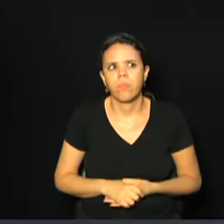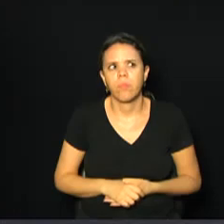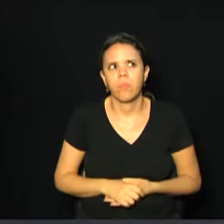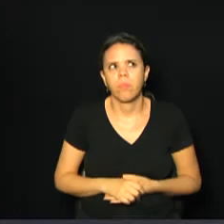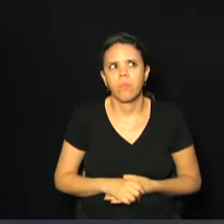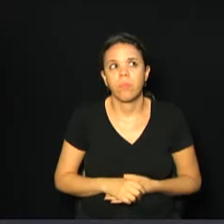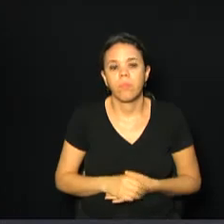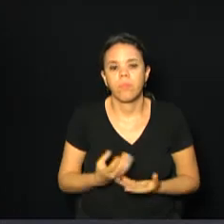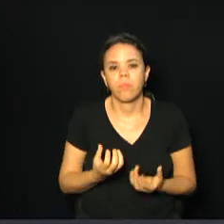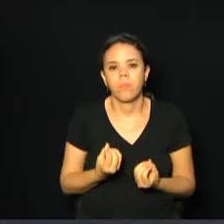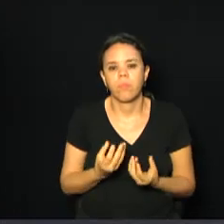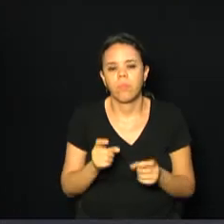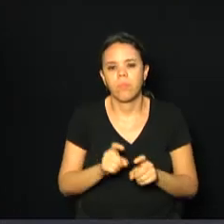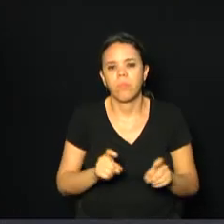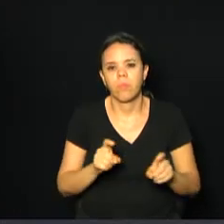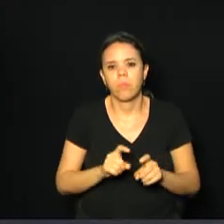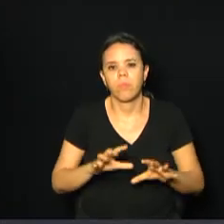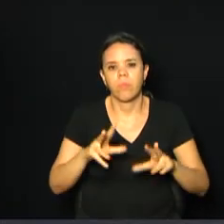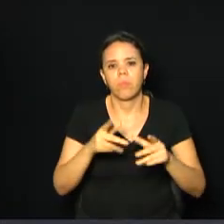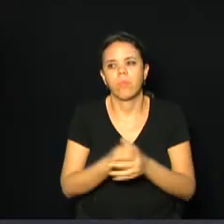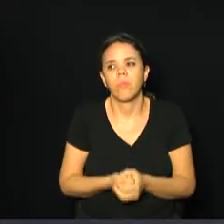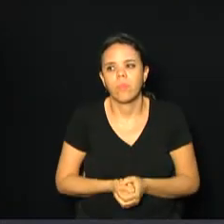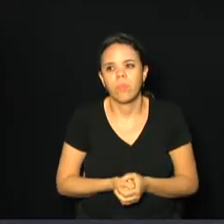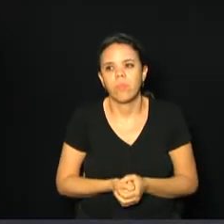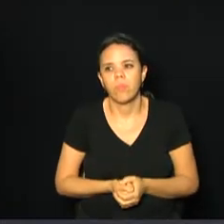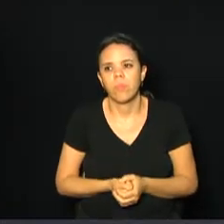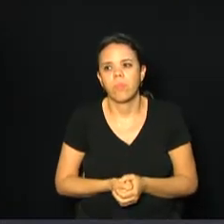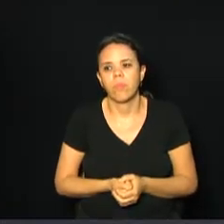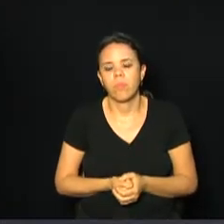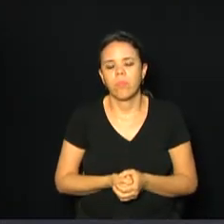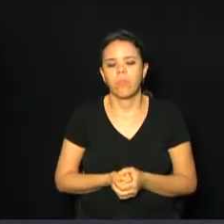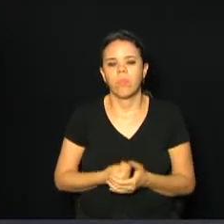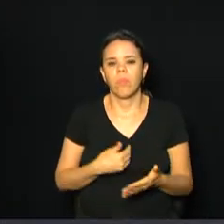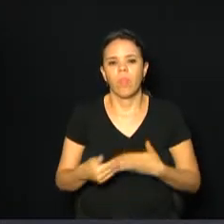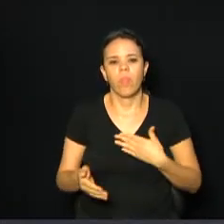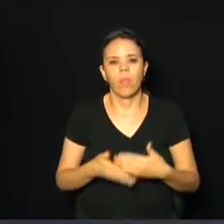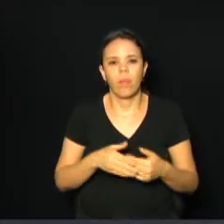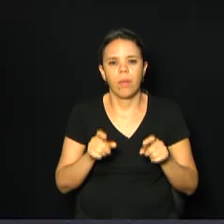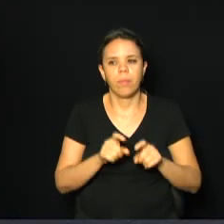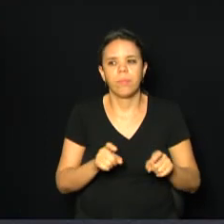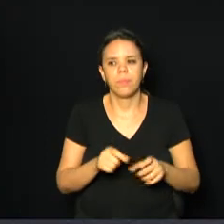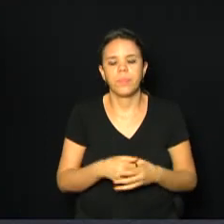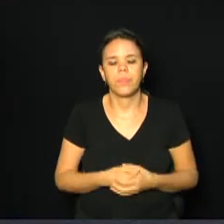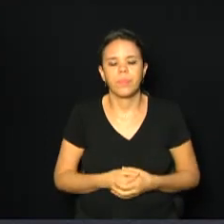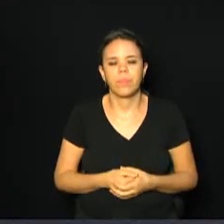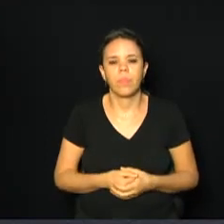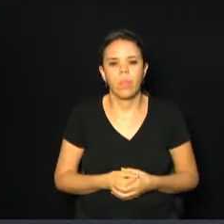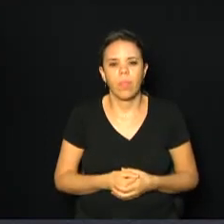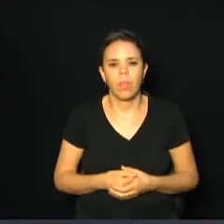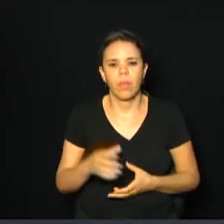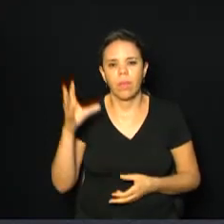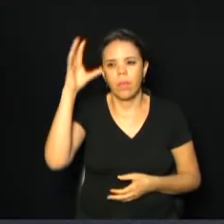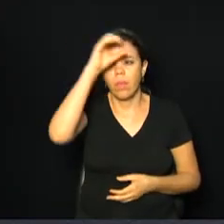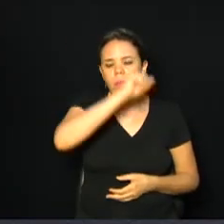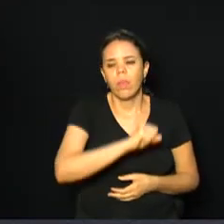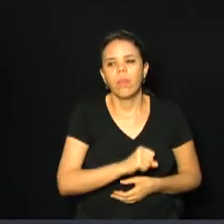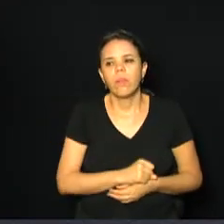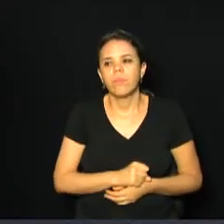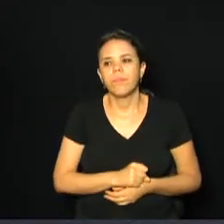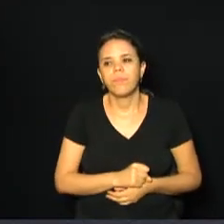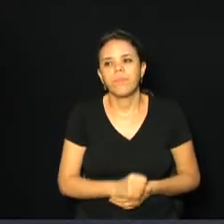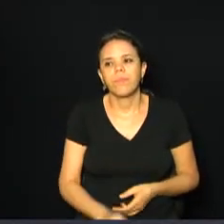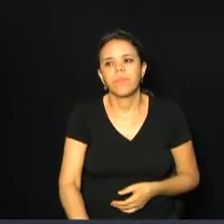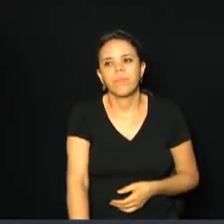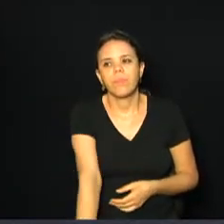de dados, onde todo mundo que lida com qualquer tipo de informação vai aprender a lidar com isso de